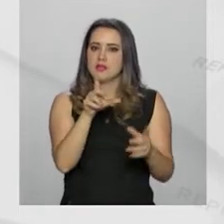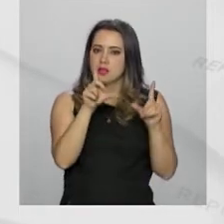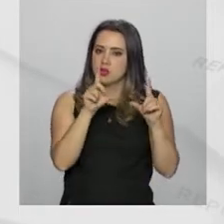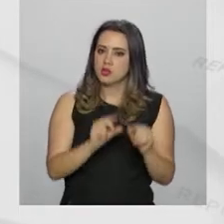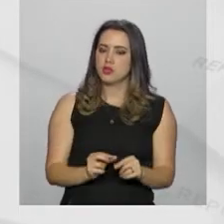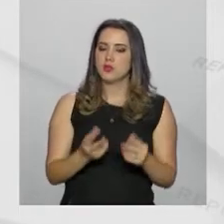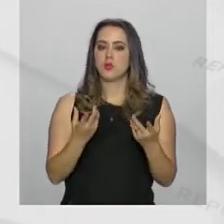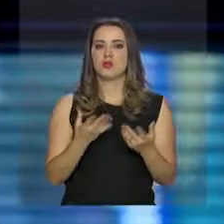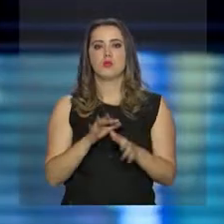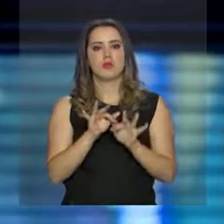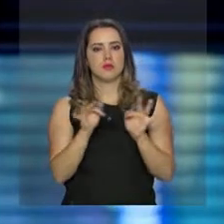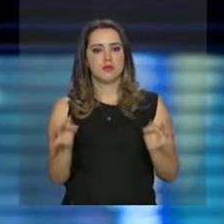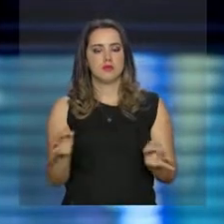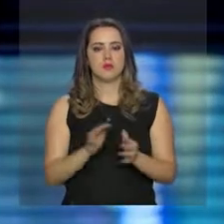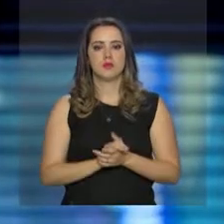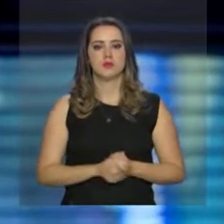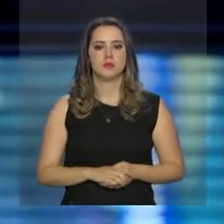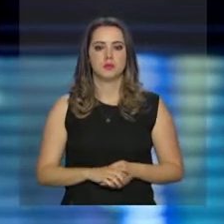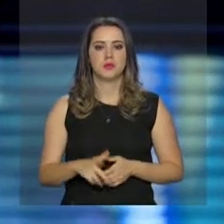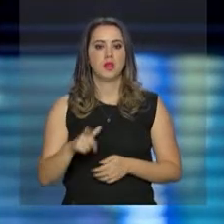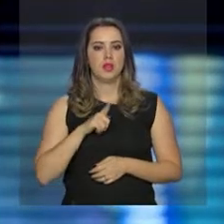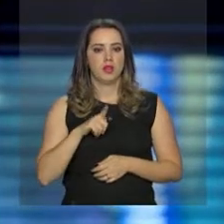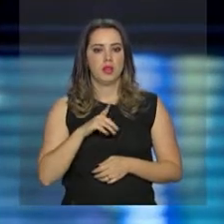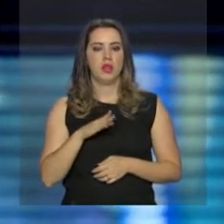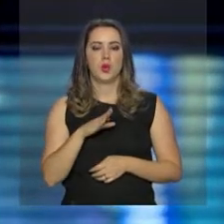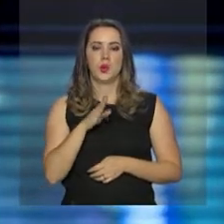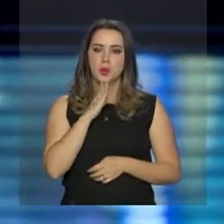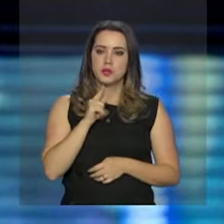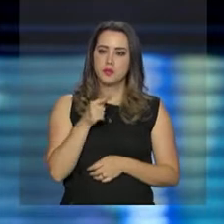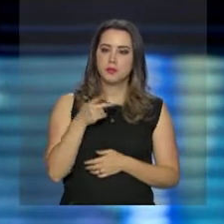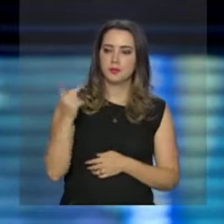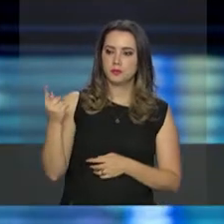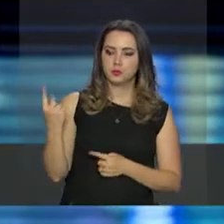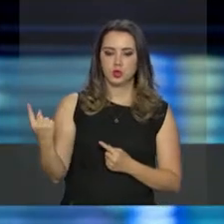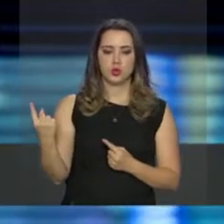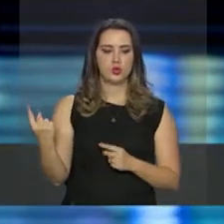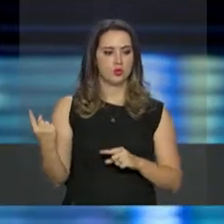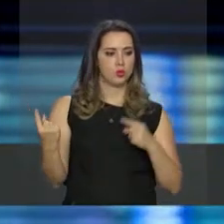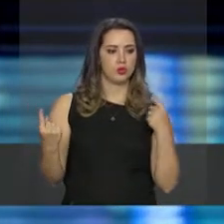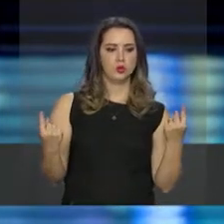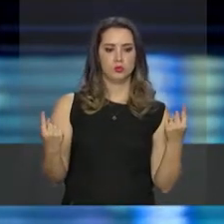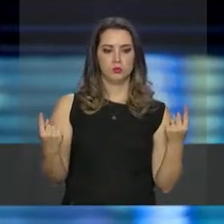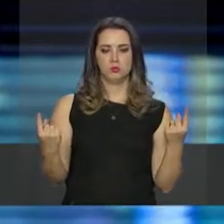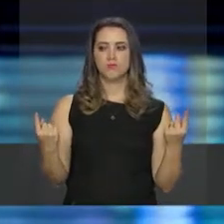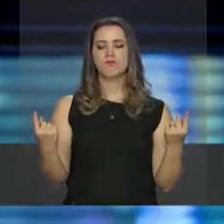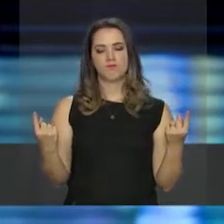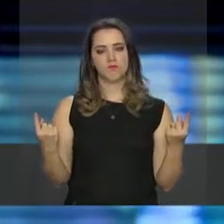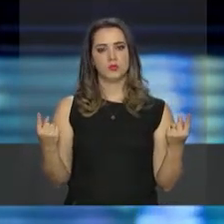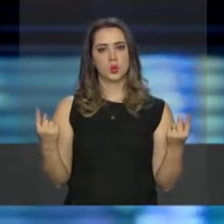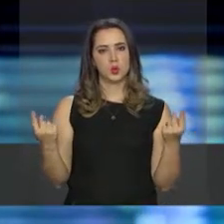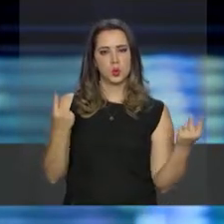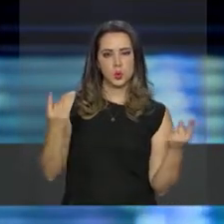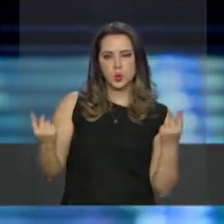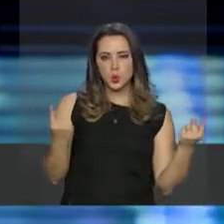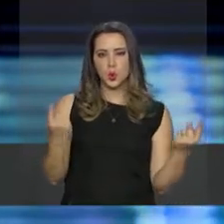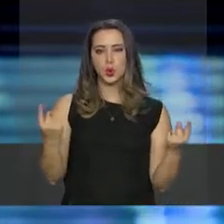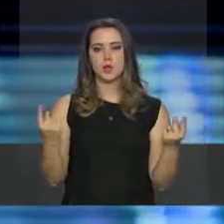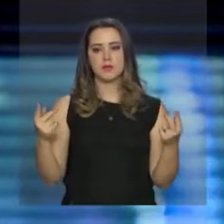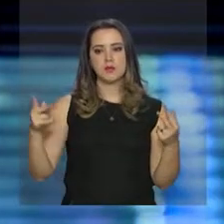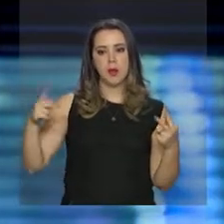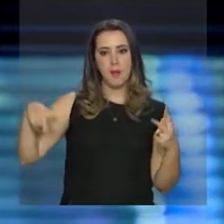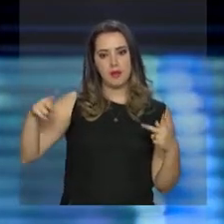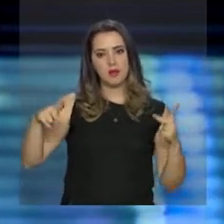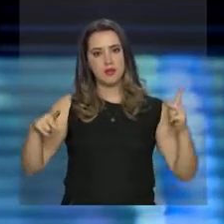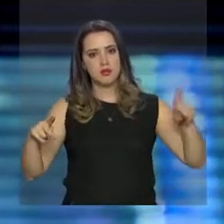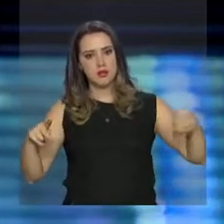e burocracia. Há um reconhecimento de parte a parte que, essencialmente, ele vai ser particularmente benéfico para a